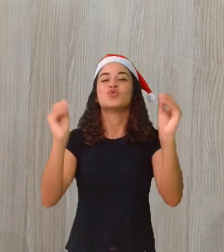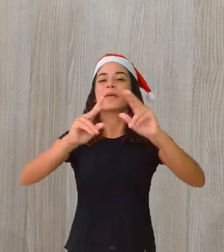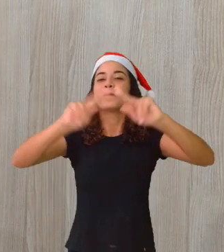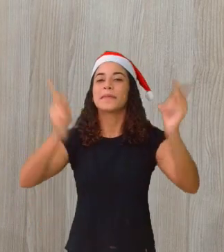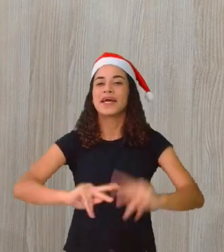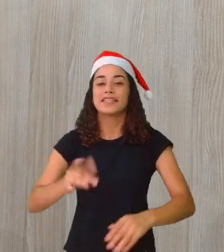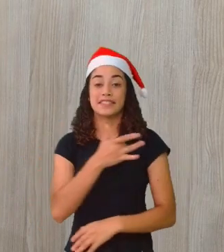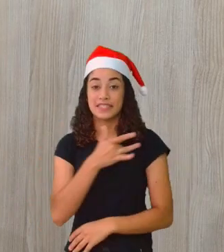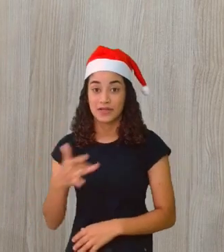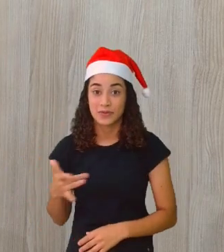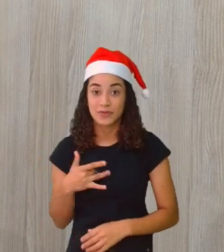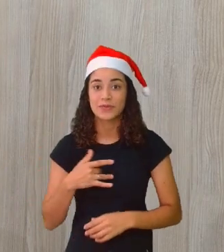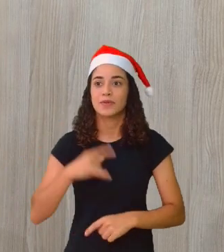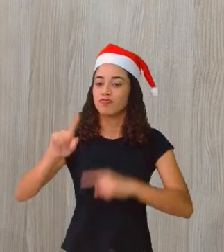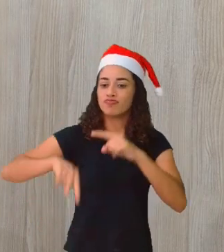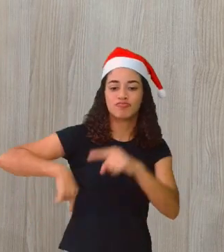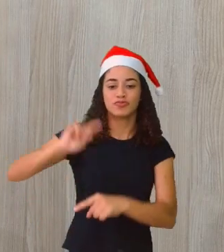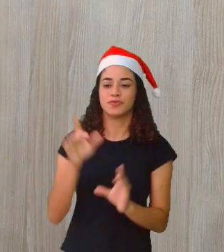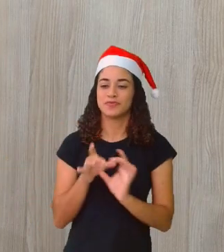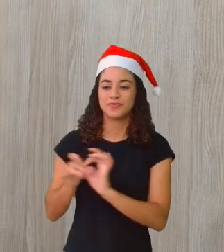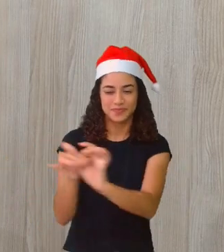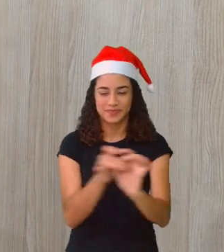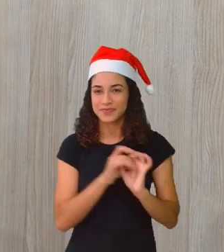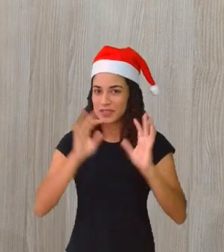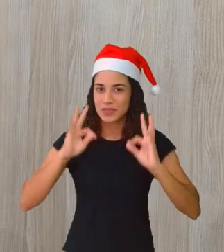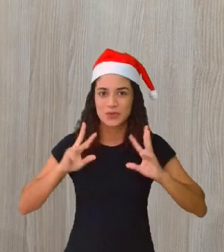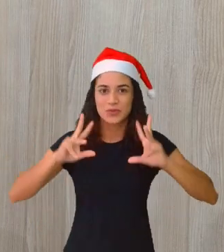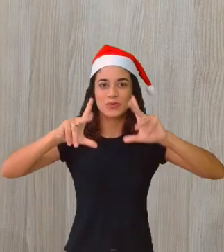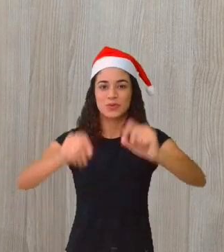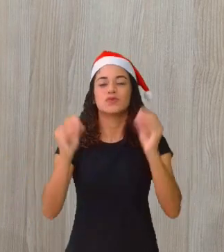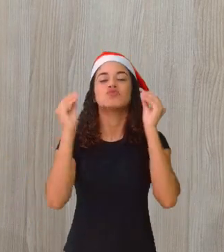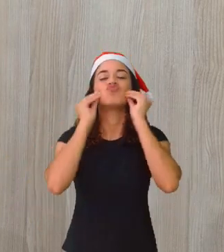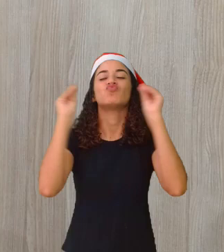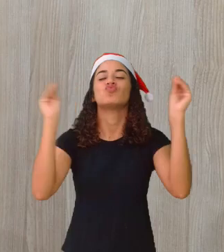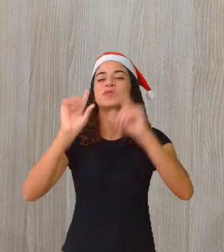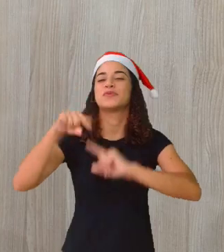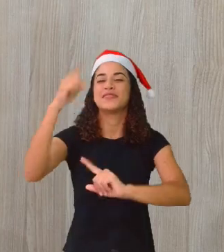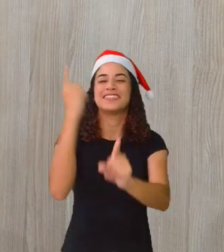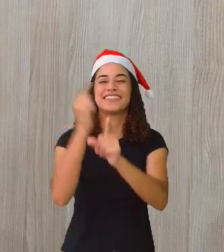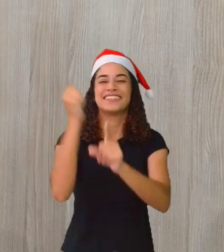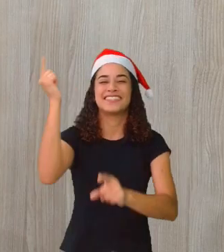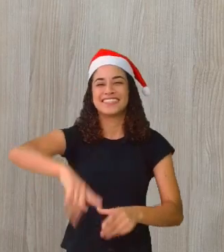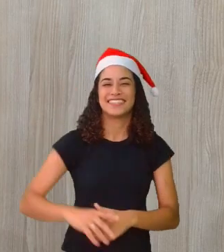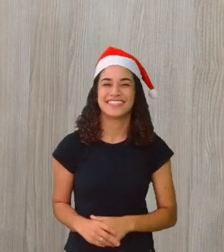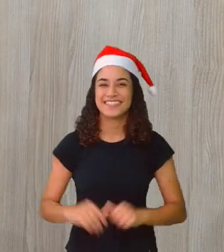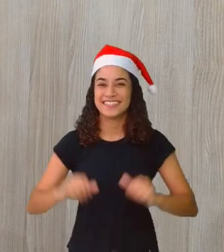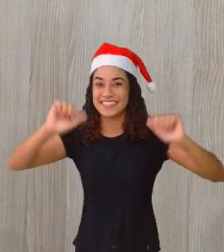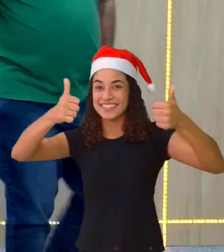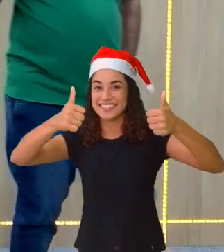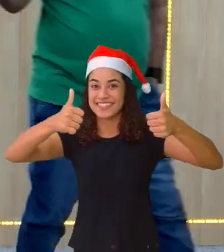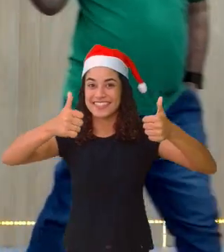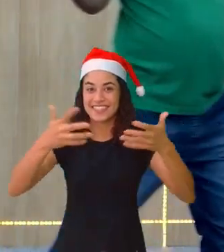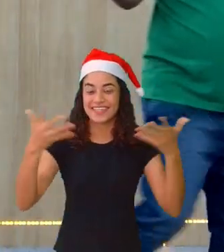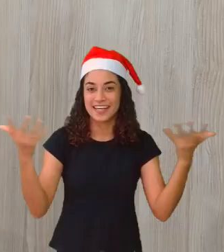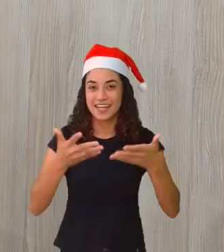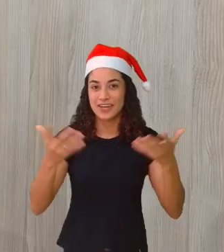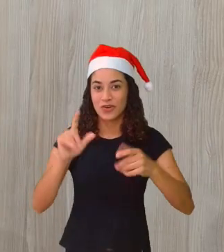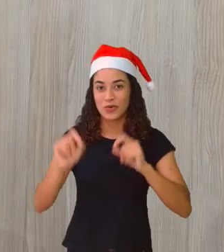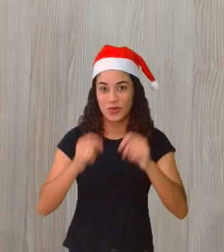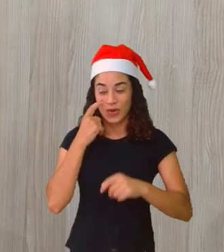paz, saúde, renovação, harmonia, tudo de bom. Até o próximo ano. É isso tchau, aí. tchau. E ó, Juninho, cortando